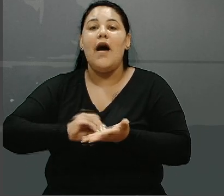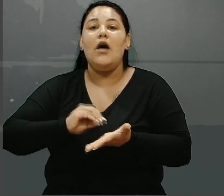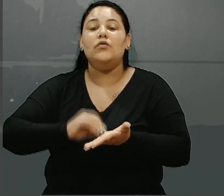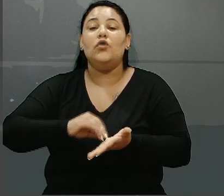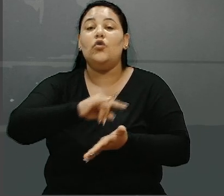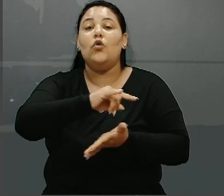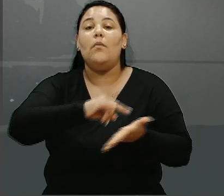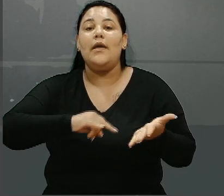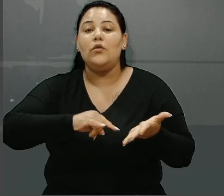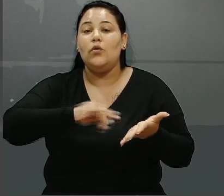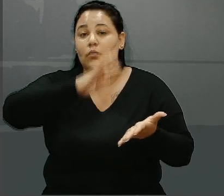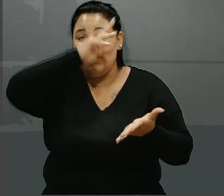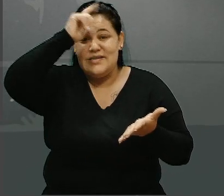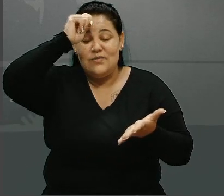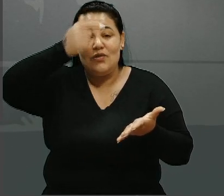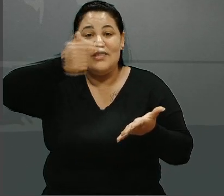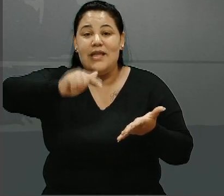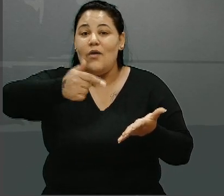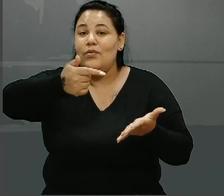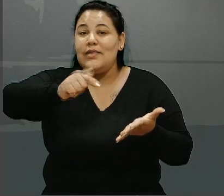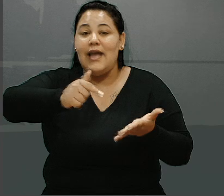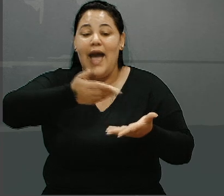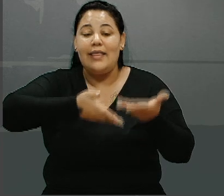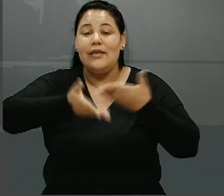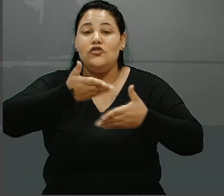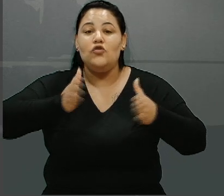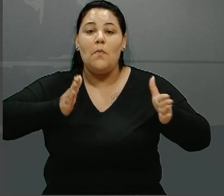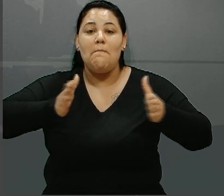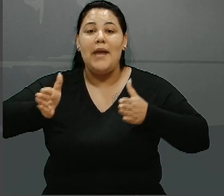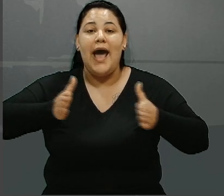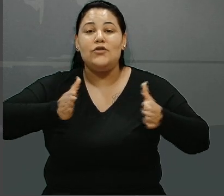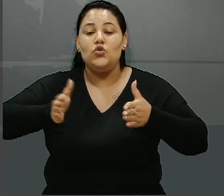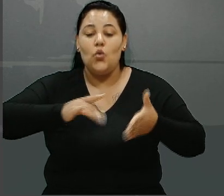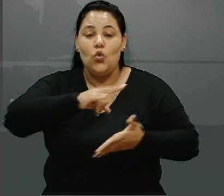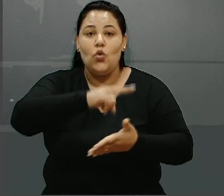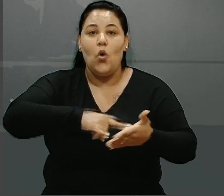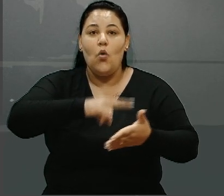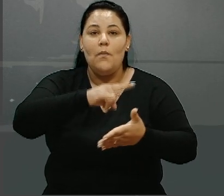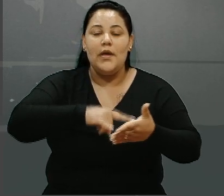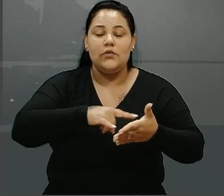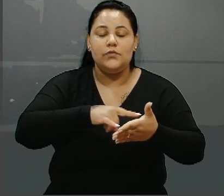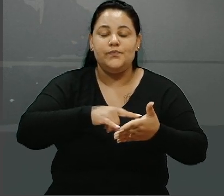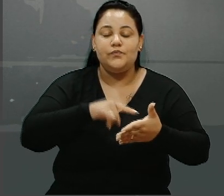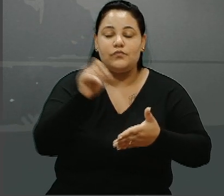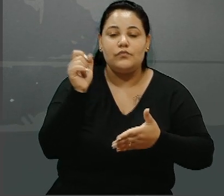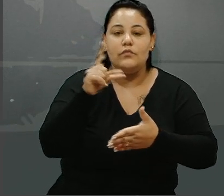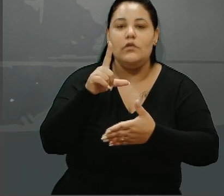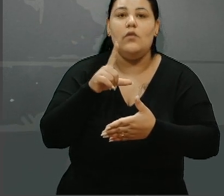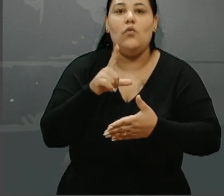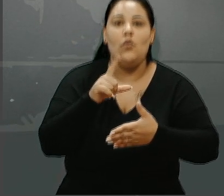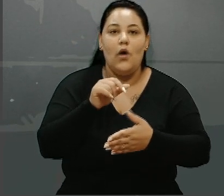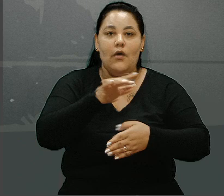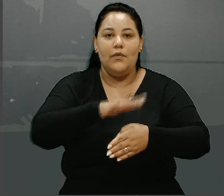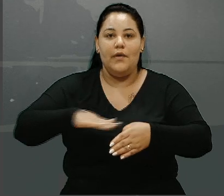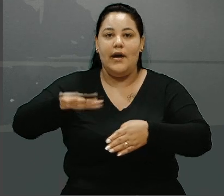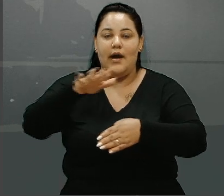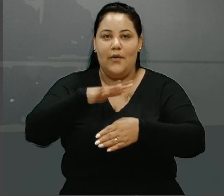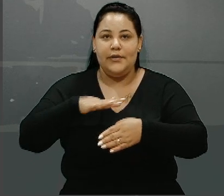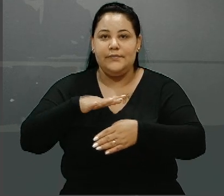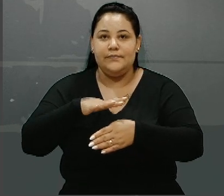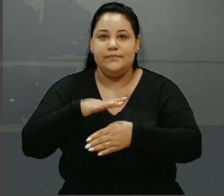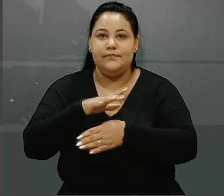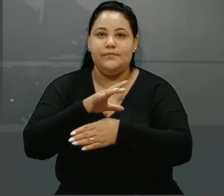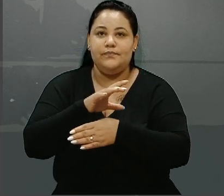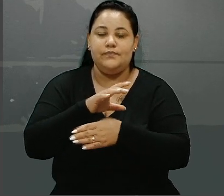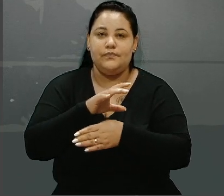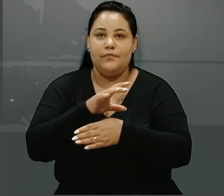do município não ter atendido os prazos desses documentos. Quais são as áreas? Cristóforo Randon,